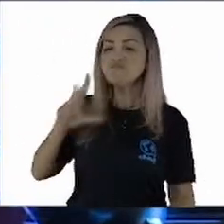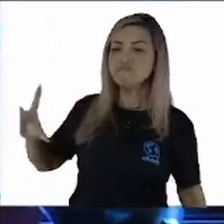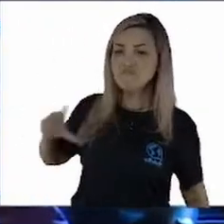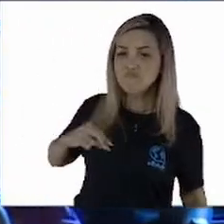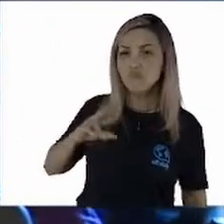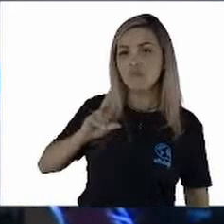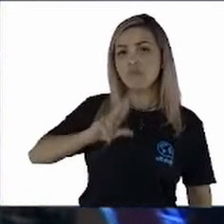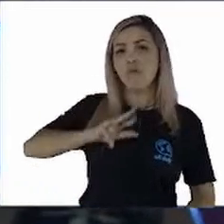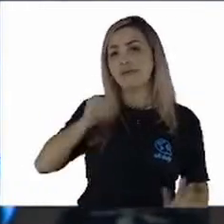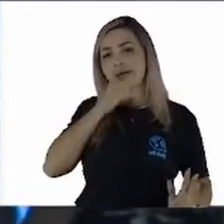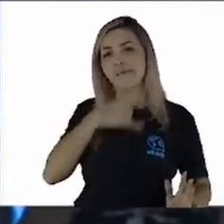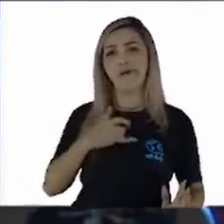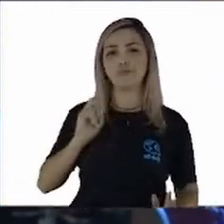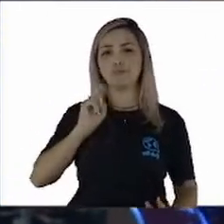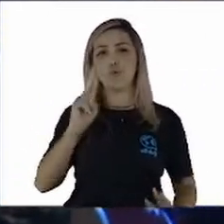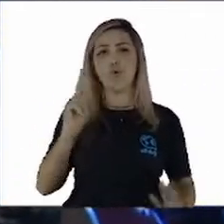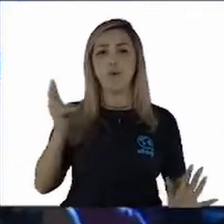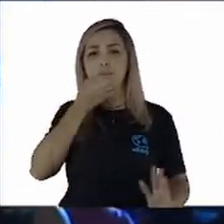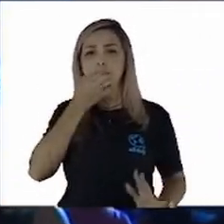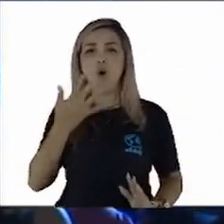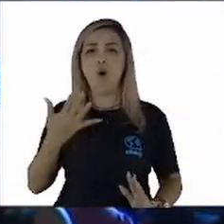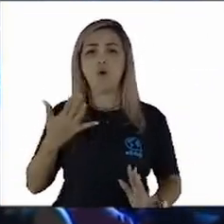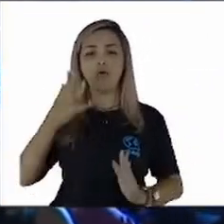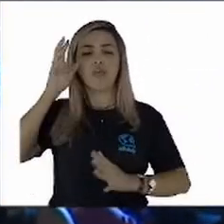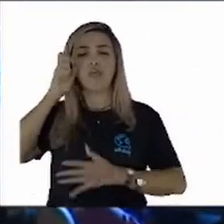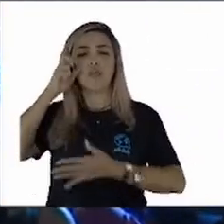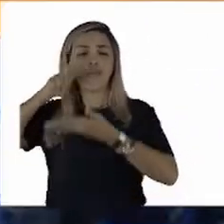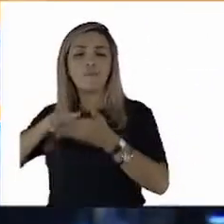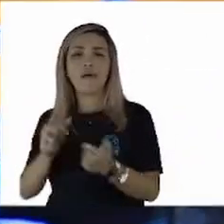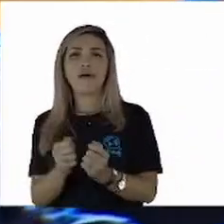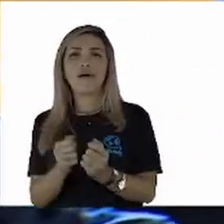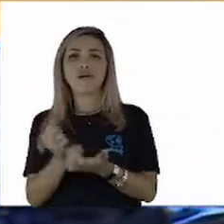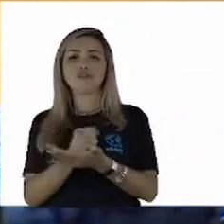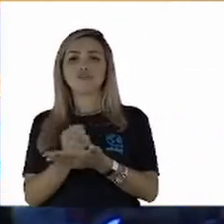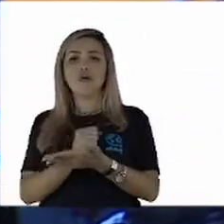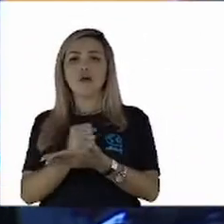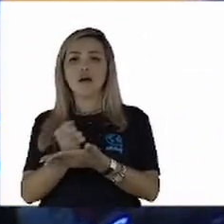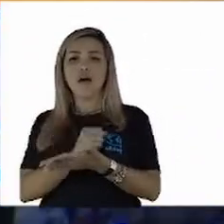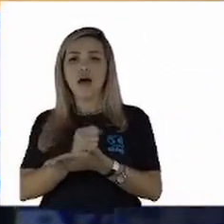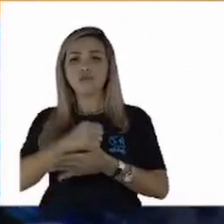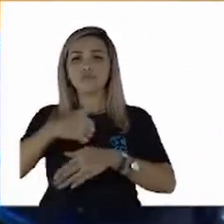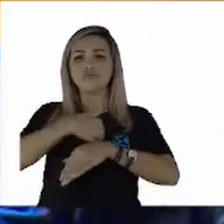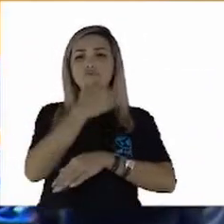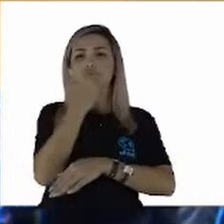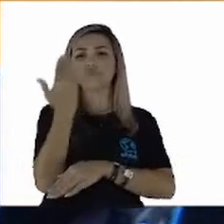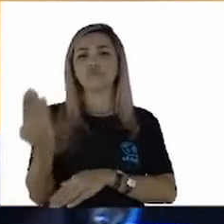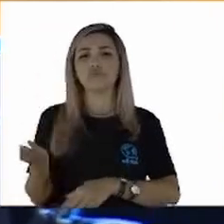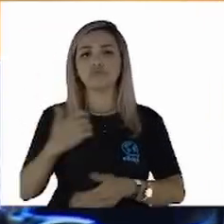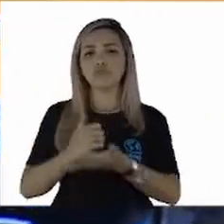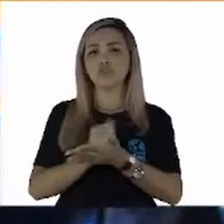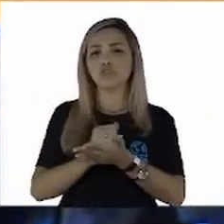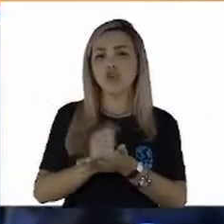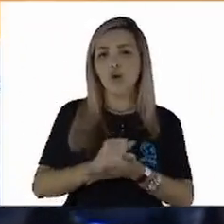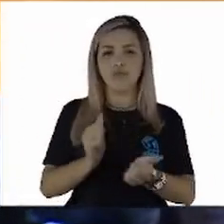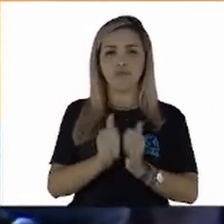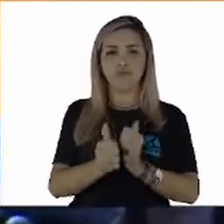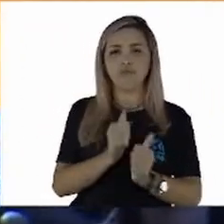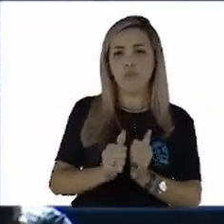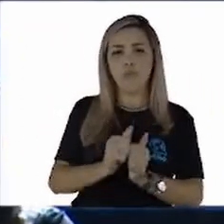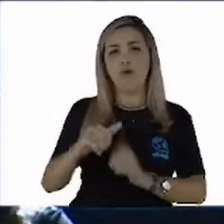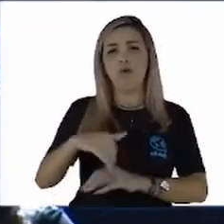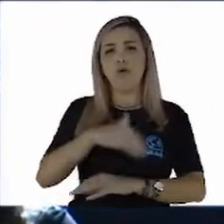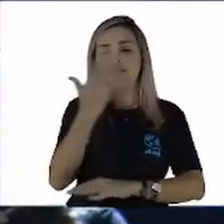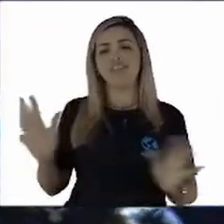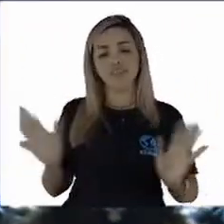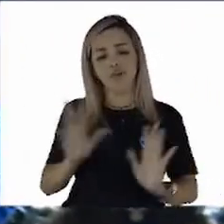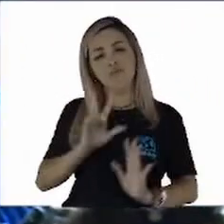sou, também não vai ser, ah, eu sou bom em ficar deitado jogando Fortnite, rapaz, eu jogo FIFA como ninguém. Não, calma,